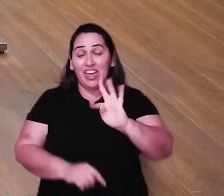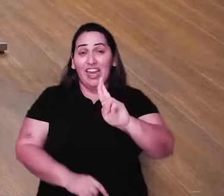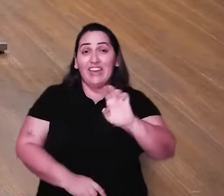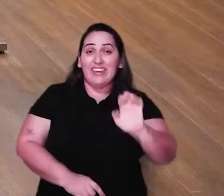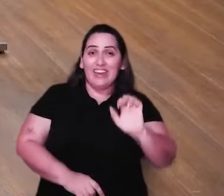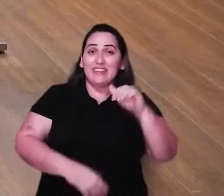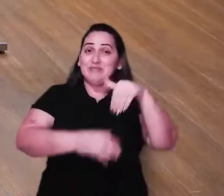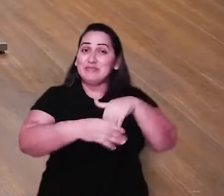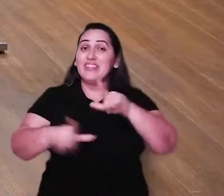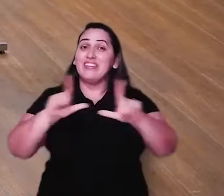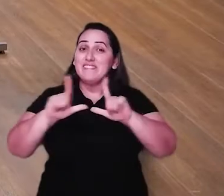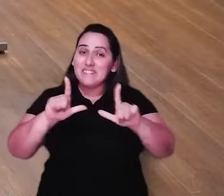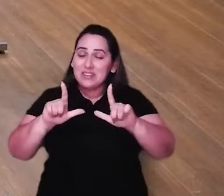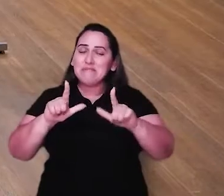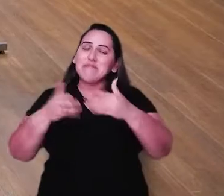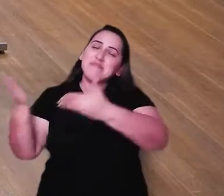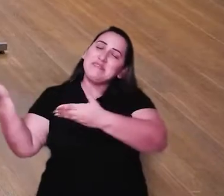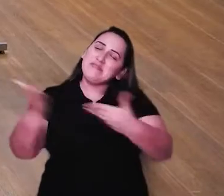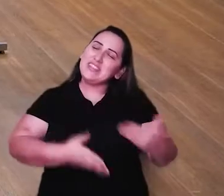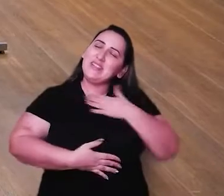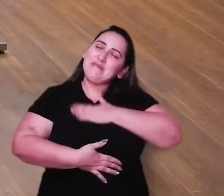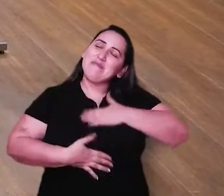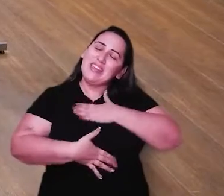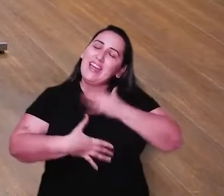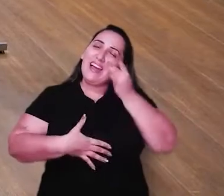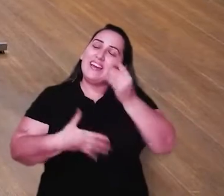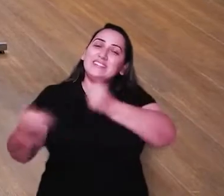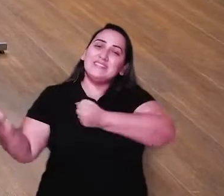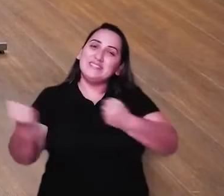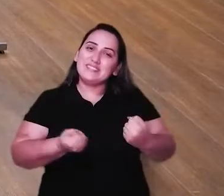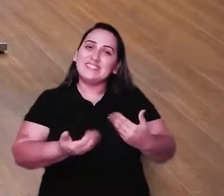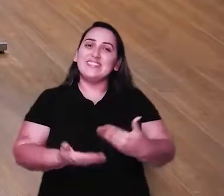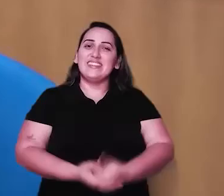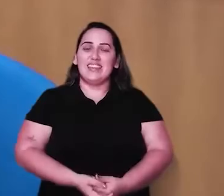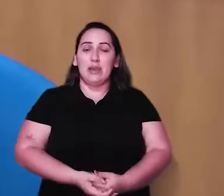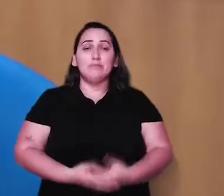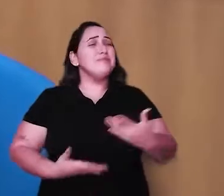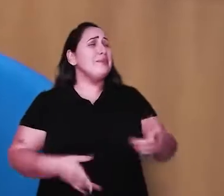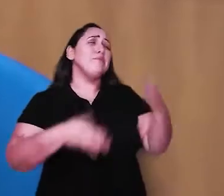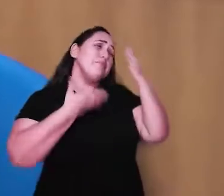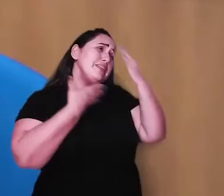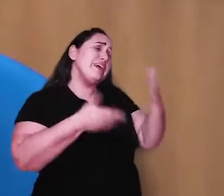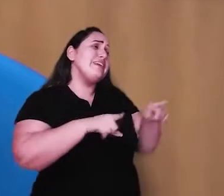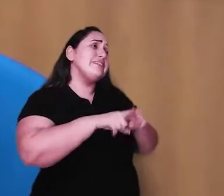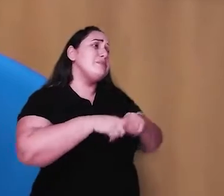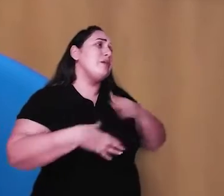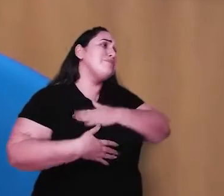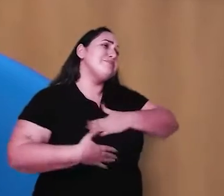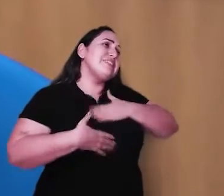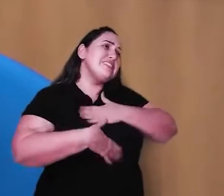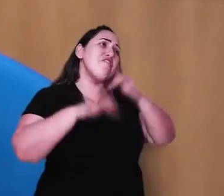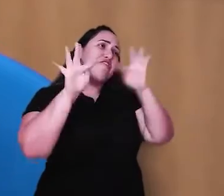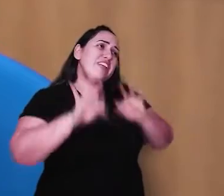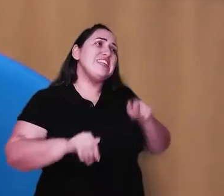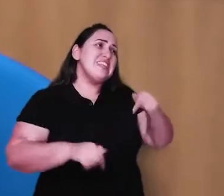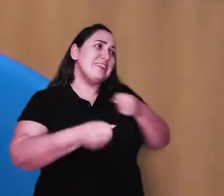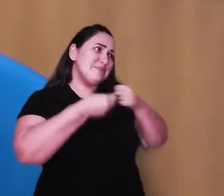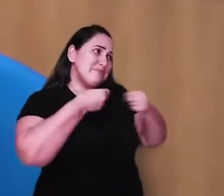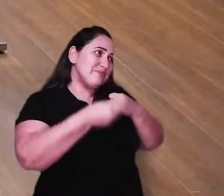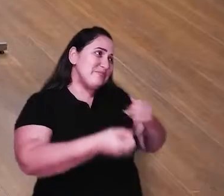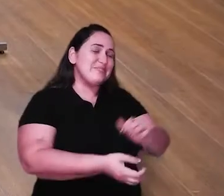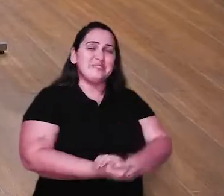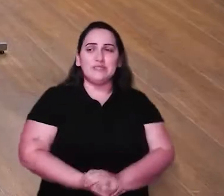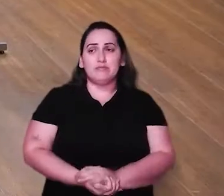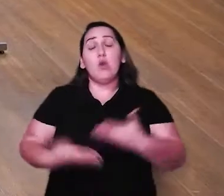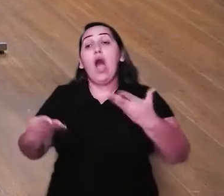Eleitoral na TV. Muito bem-vinda, obrigada pela presença. Obrigada a você, Lisiane, pelo convite. É um prazer estar aqui novamente para conversar mais um pouco.